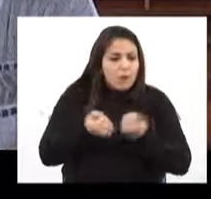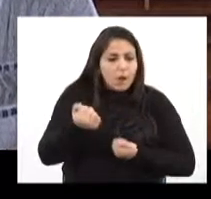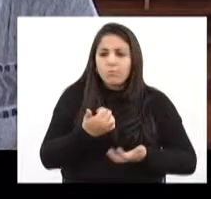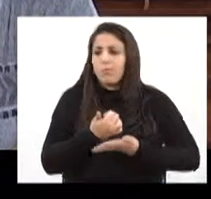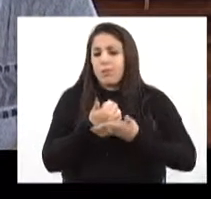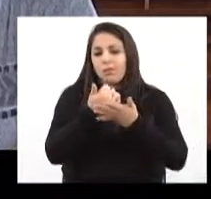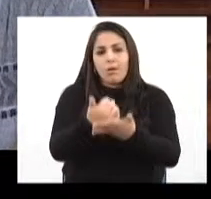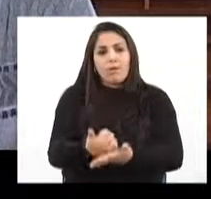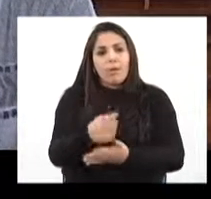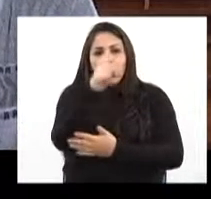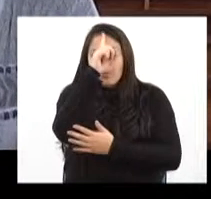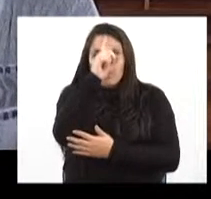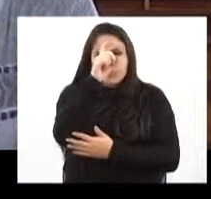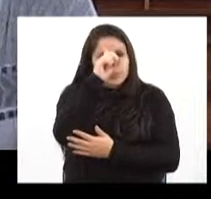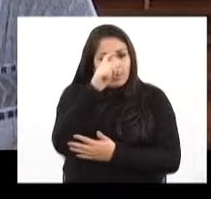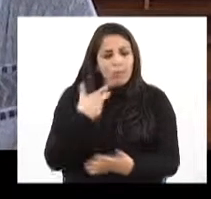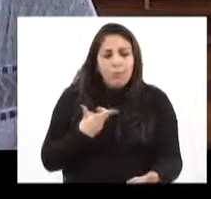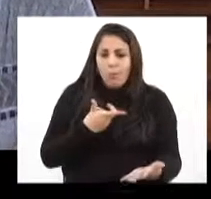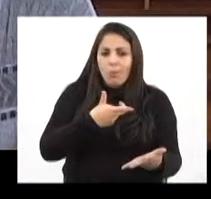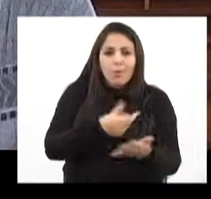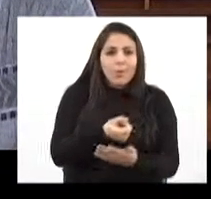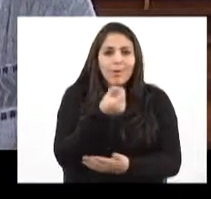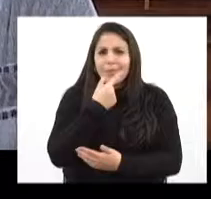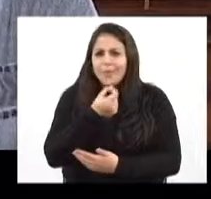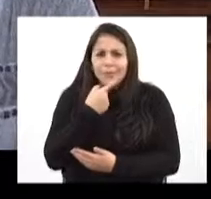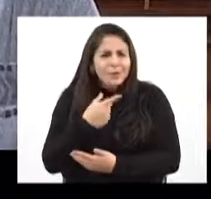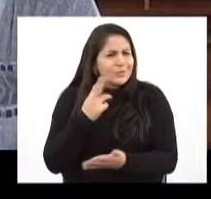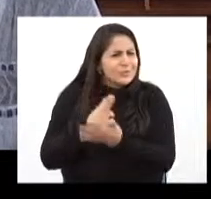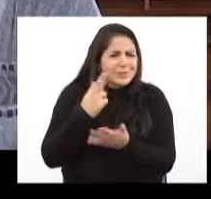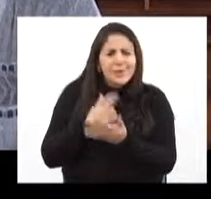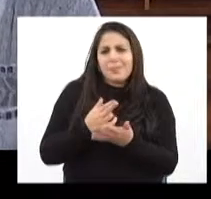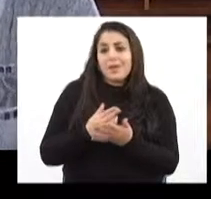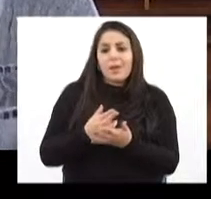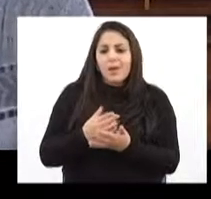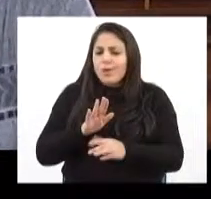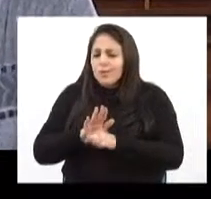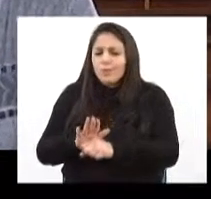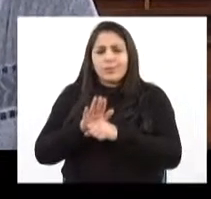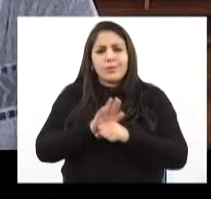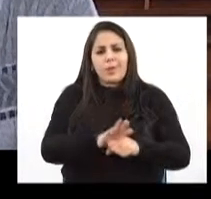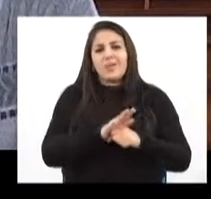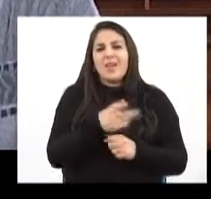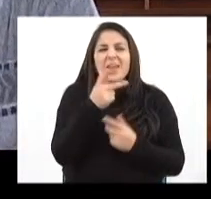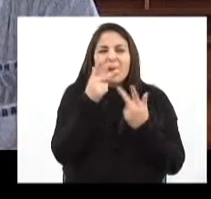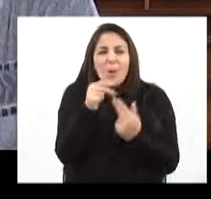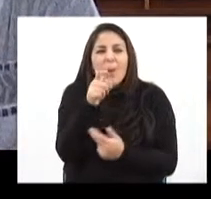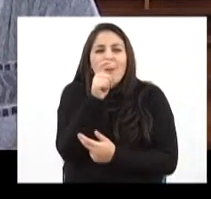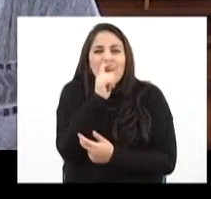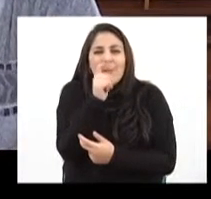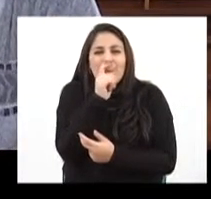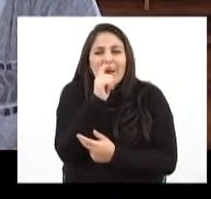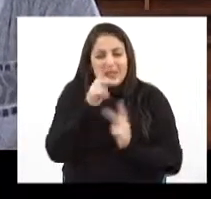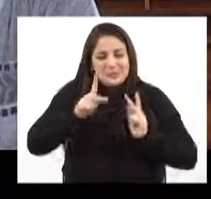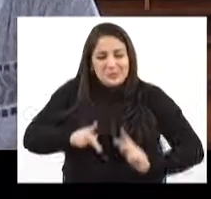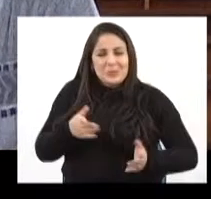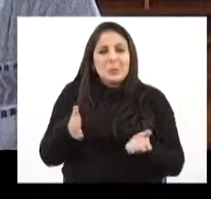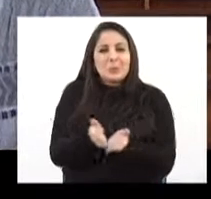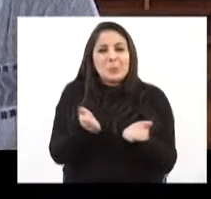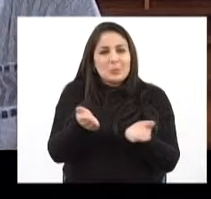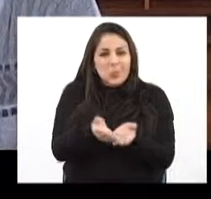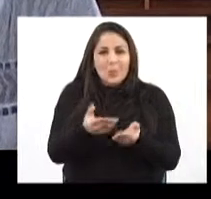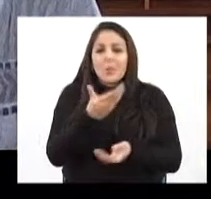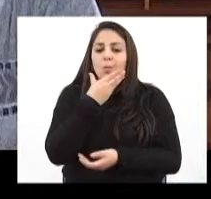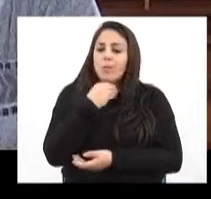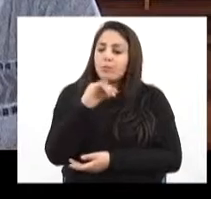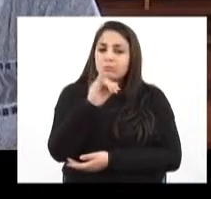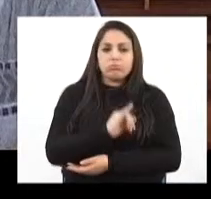para o hospital, comprava os remédios, ele dava um jeito, então ele era o pai da pobreza aqui. Então é um homem muito